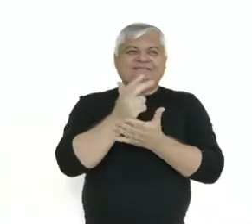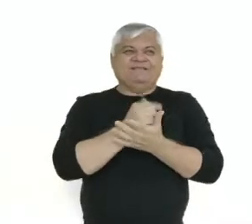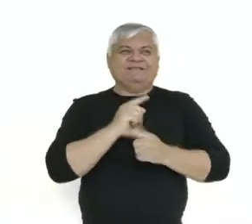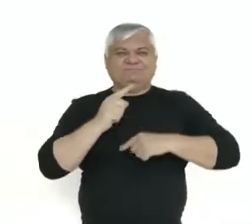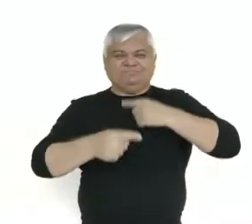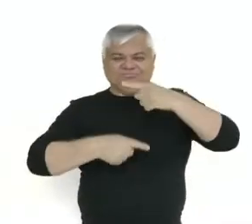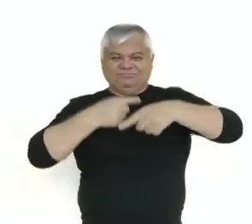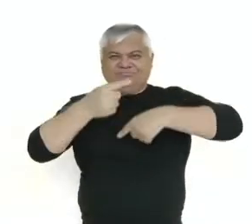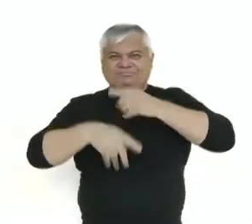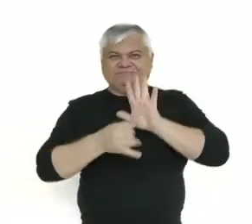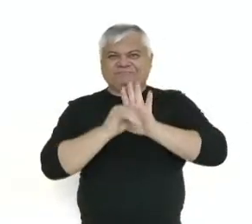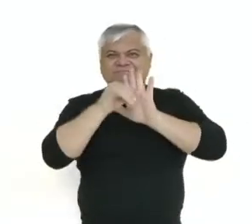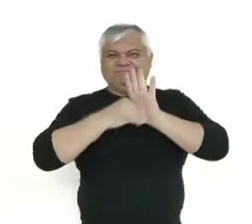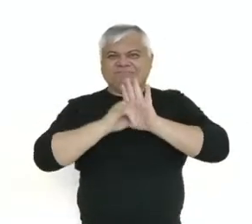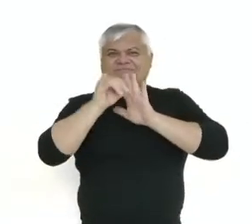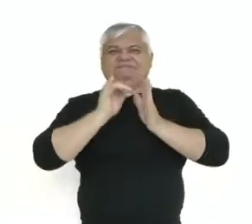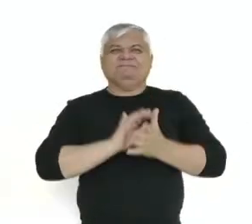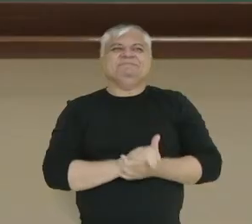né?